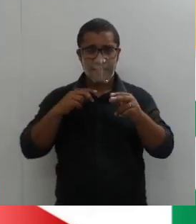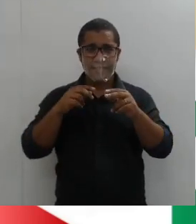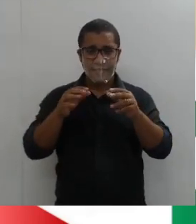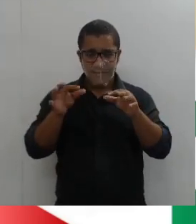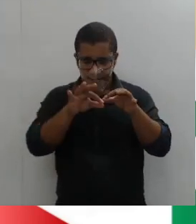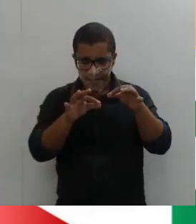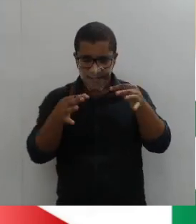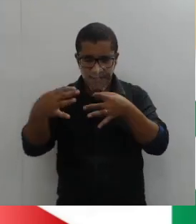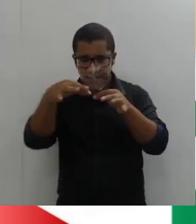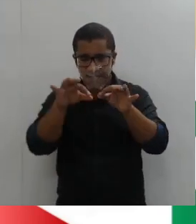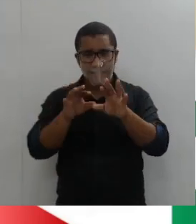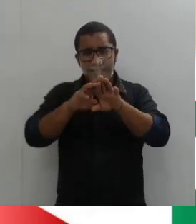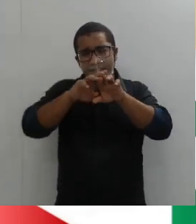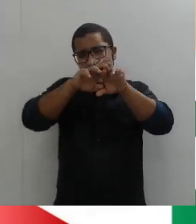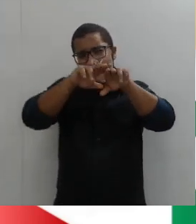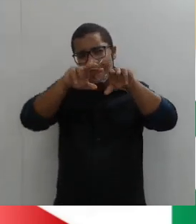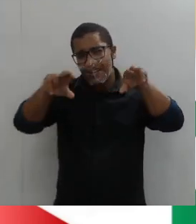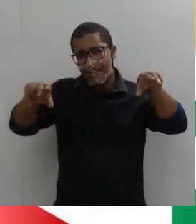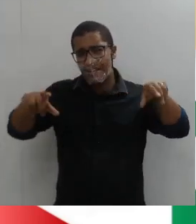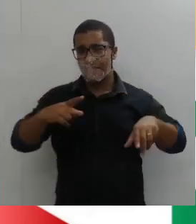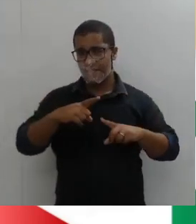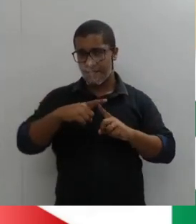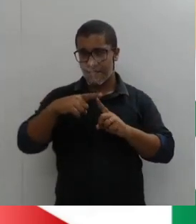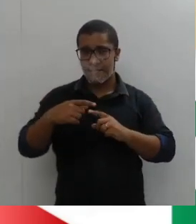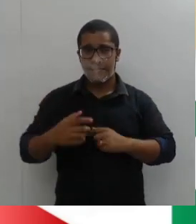Quebra-cabeças, entre outros joguinhos eletrônicos.